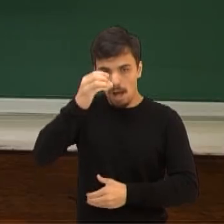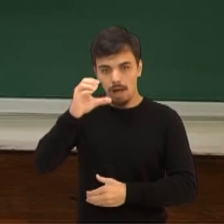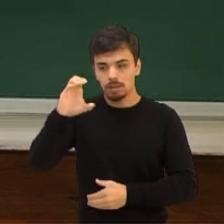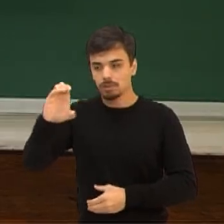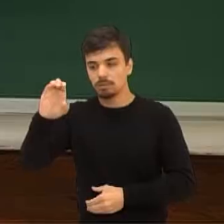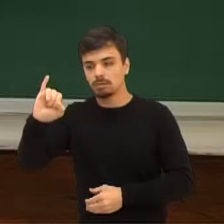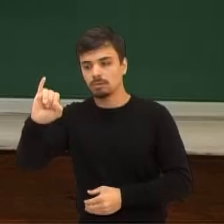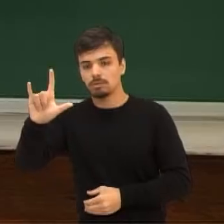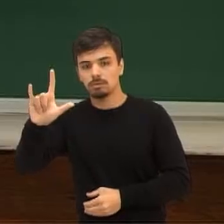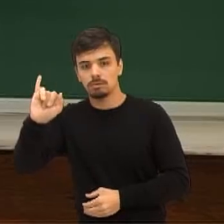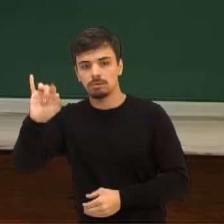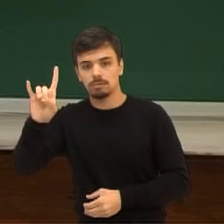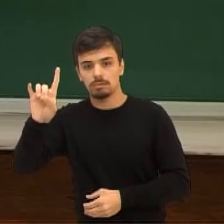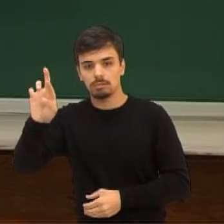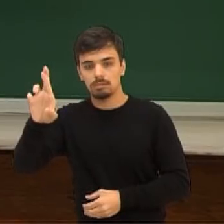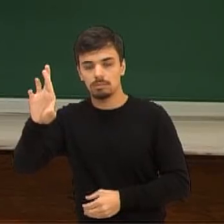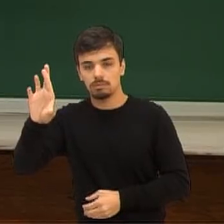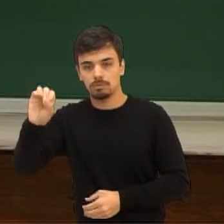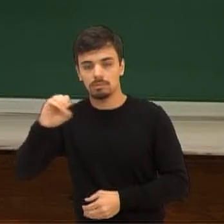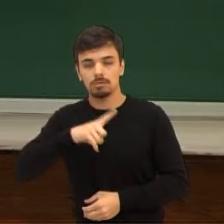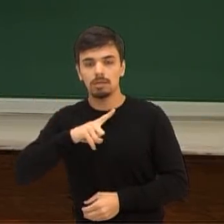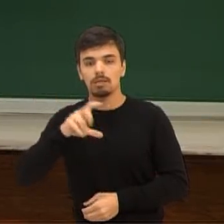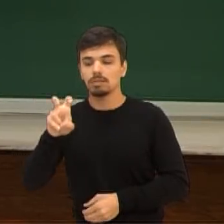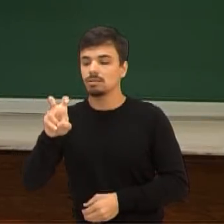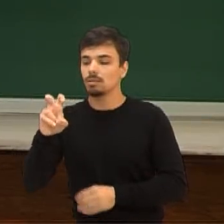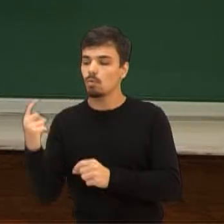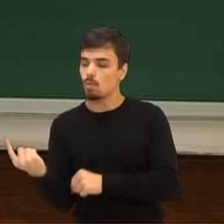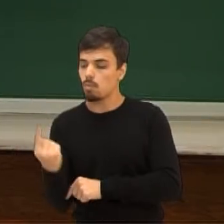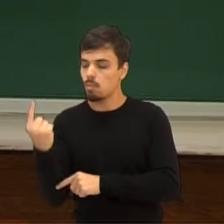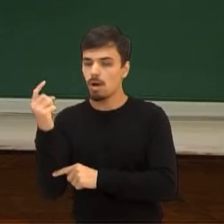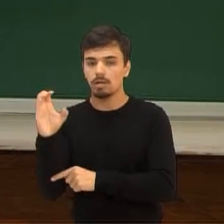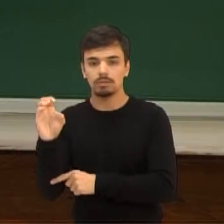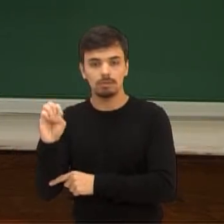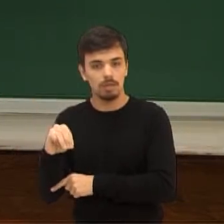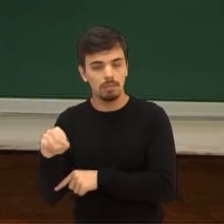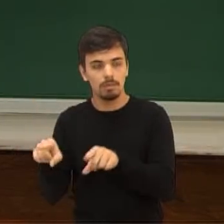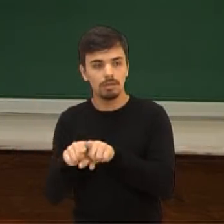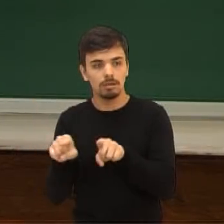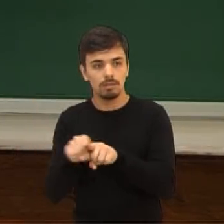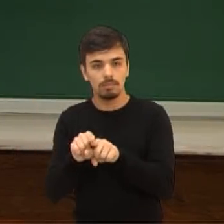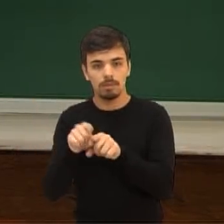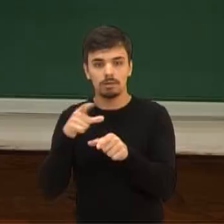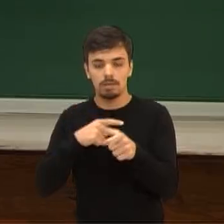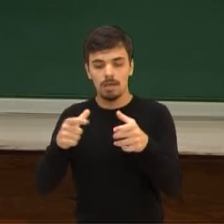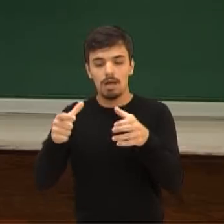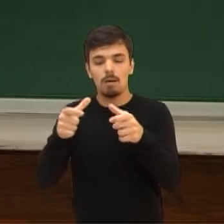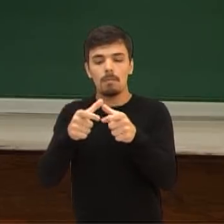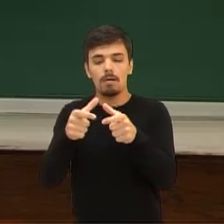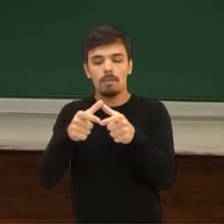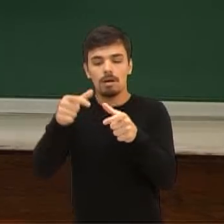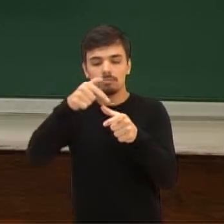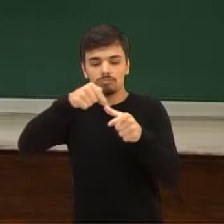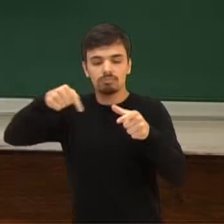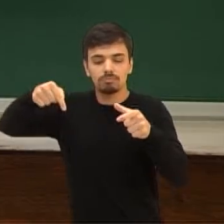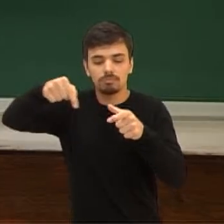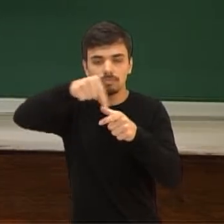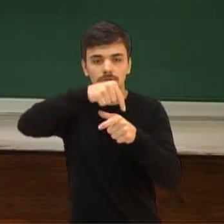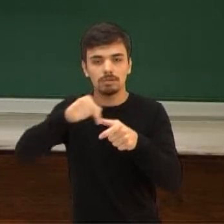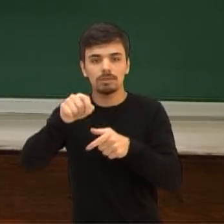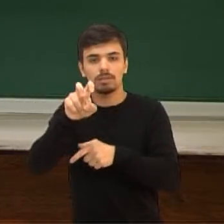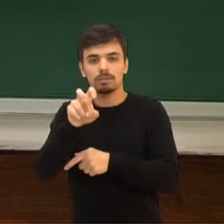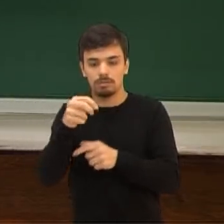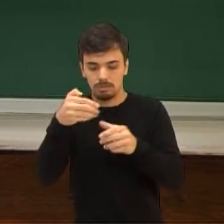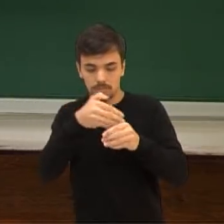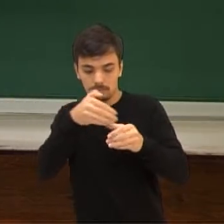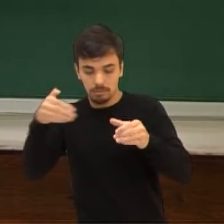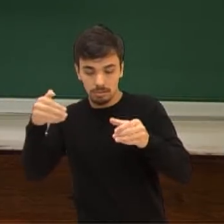que nós temos 5 centímetros de altura e aqui a nossa borda, 5 centímetros de